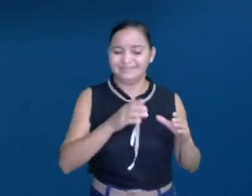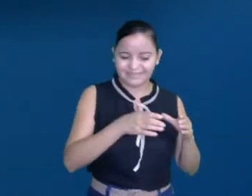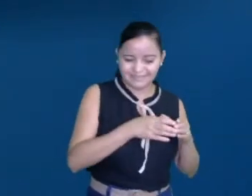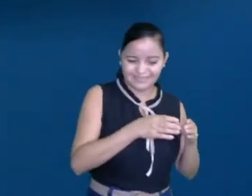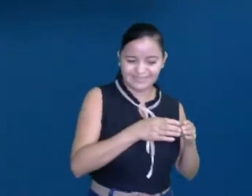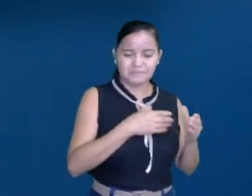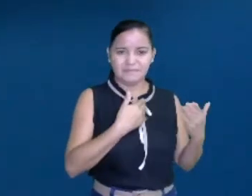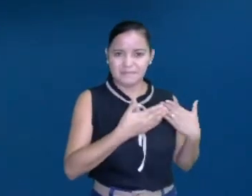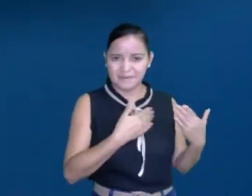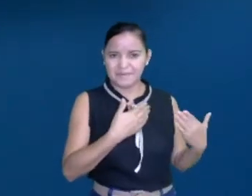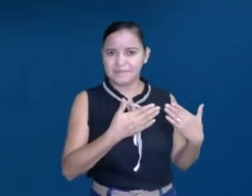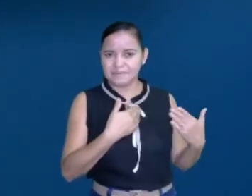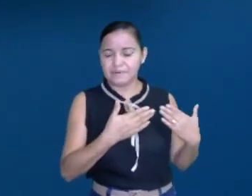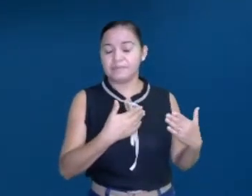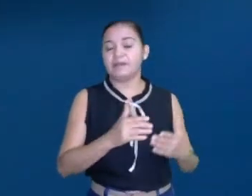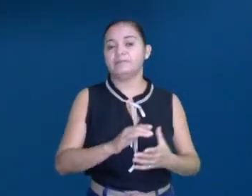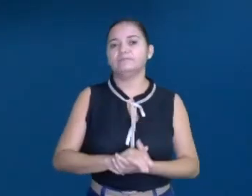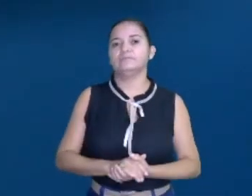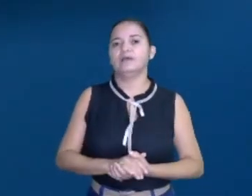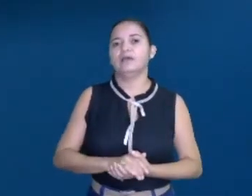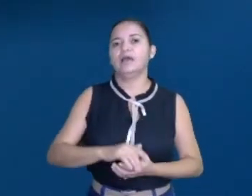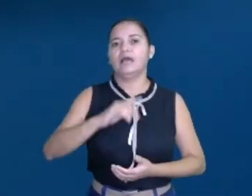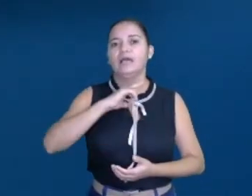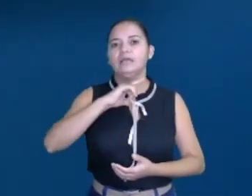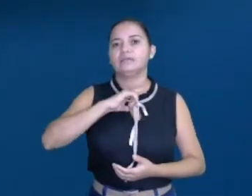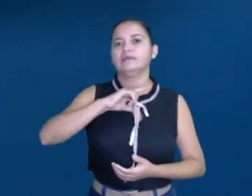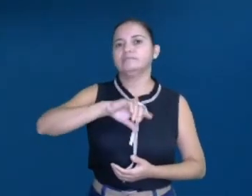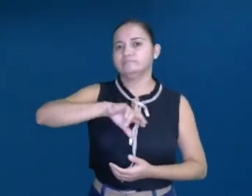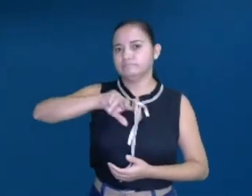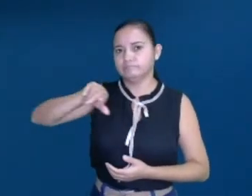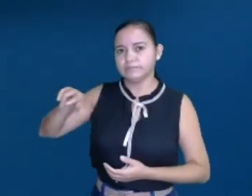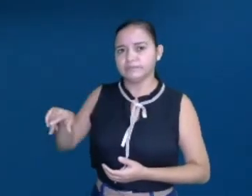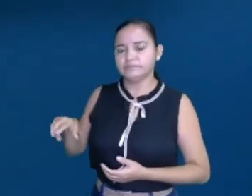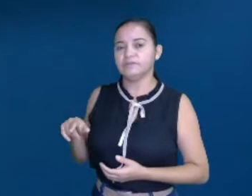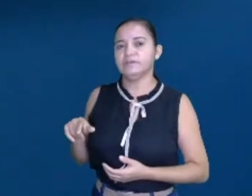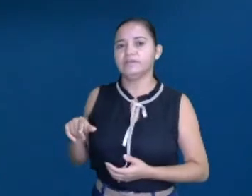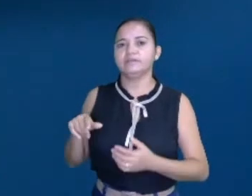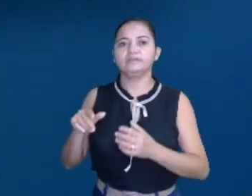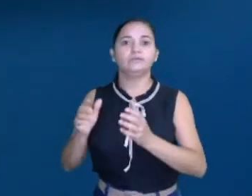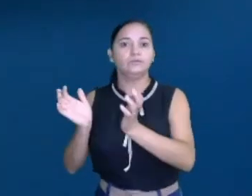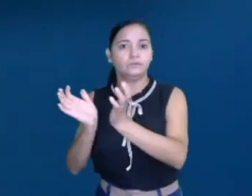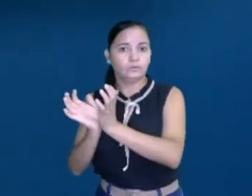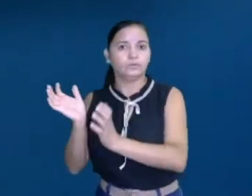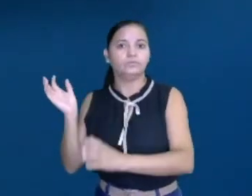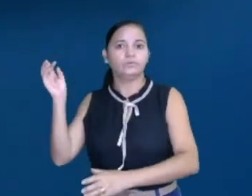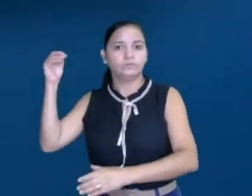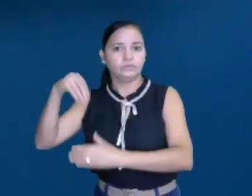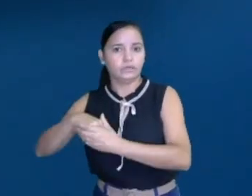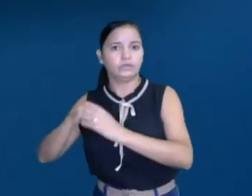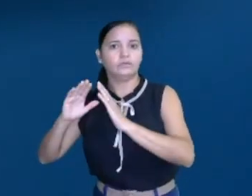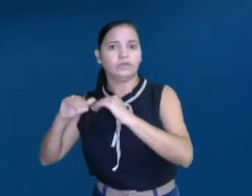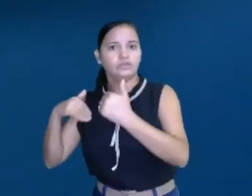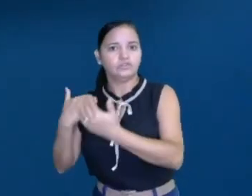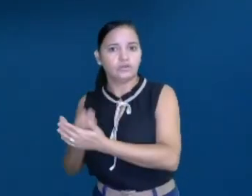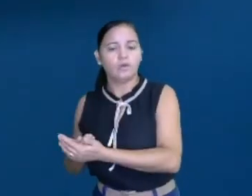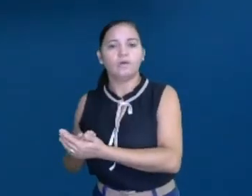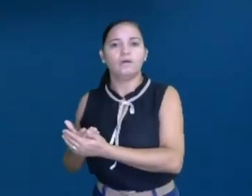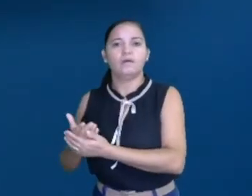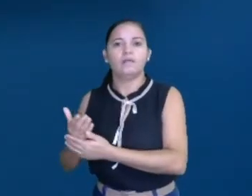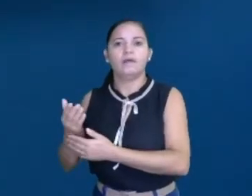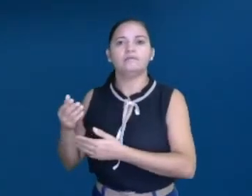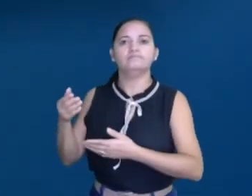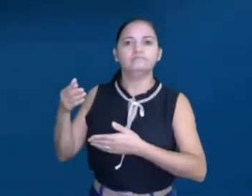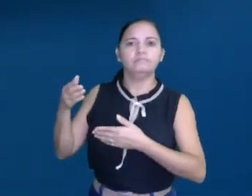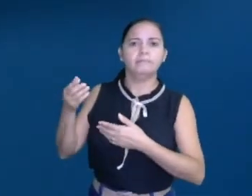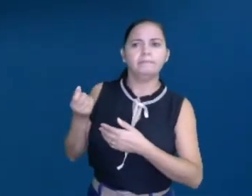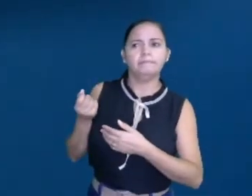né? Enquanto que os grupos secundários também vão existir dentro da escola onde a gente frequenta, a gente faz parte daquele grupo, aquelas